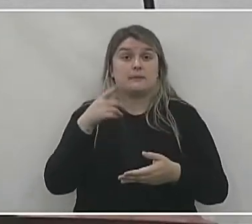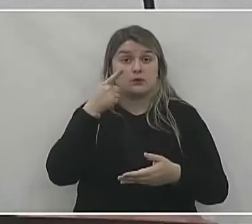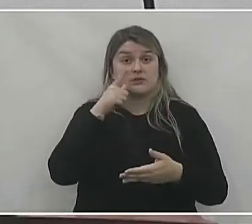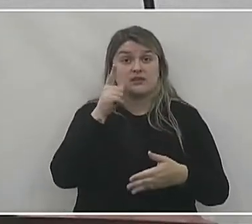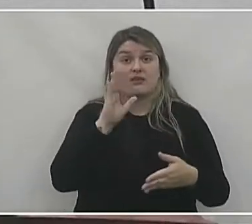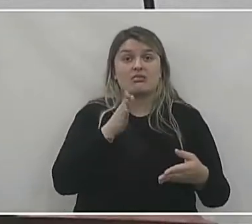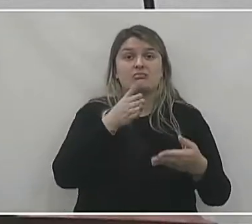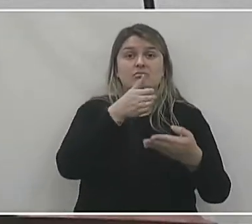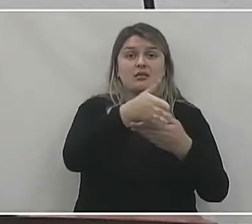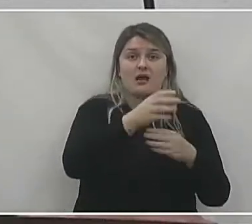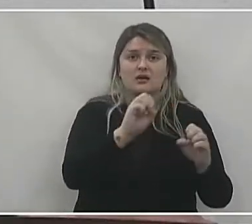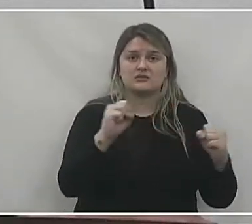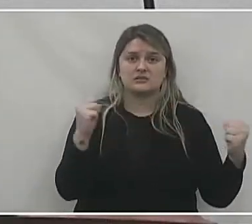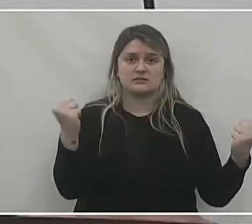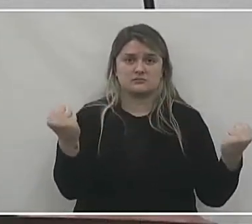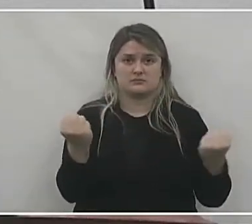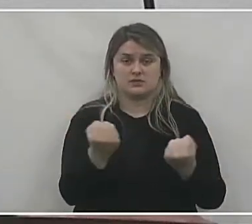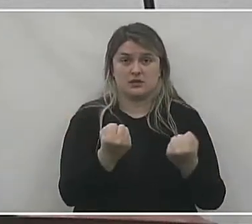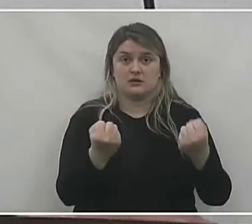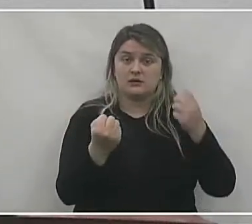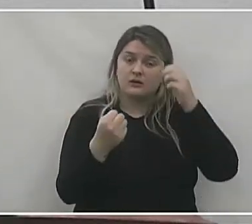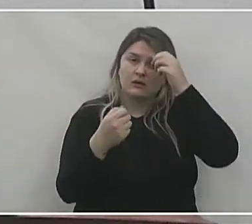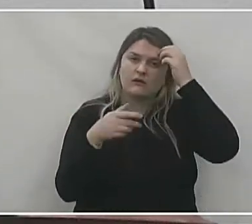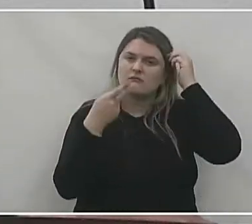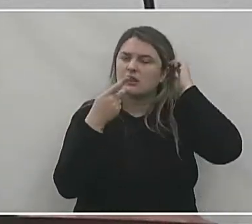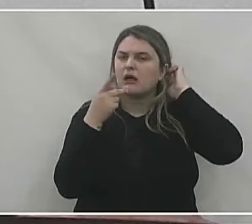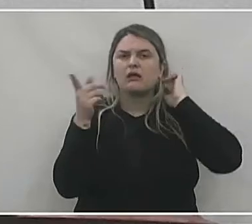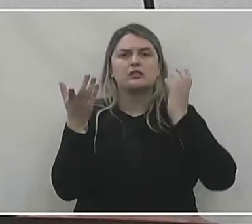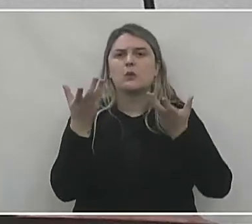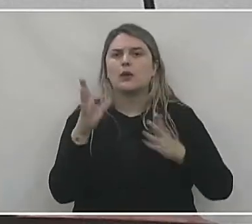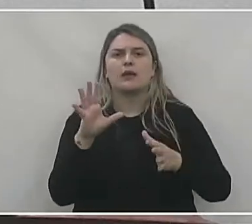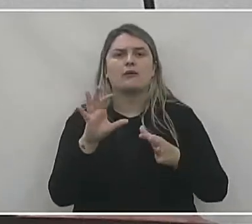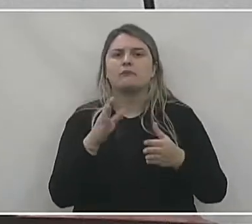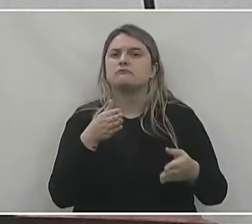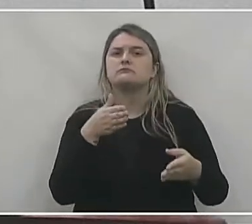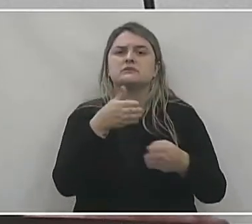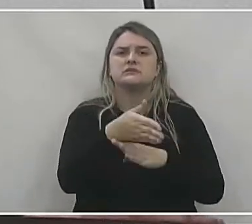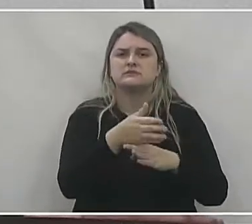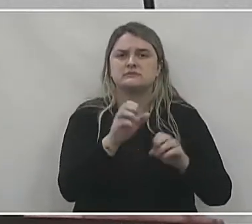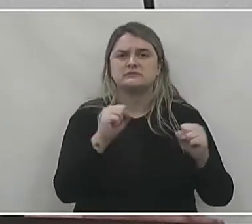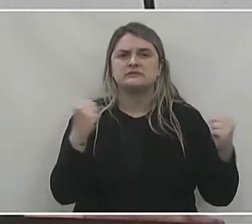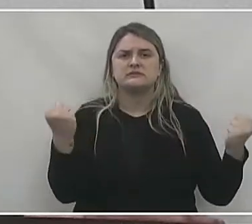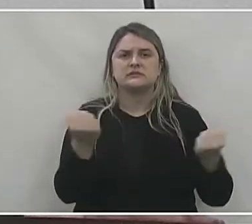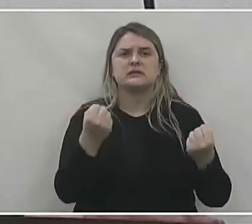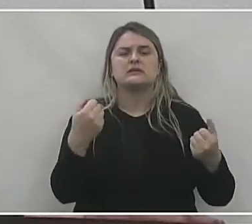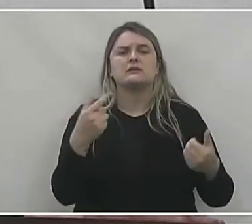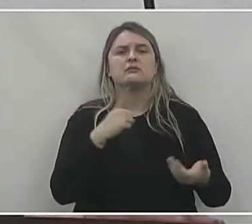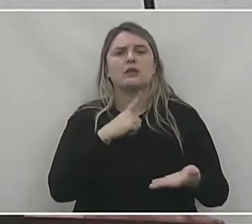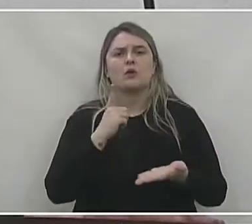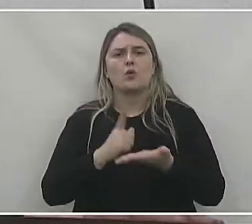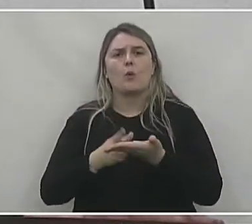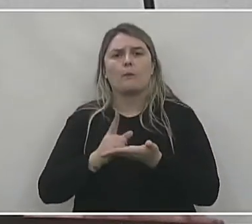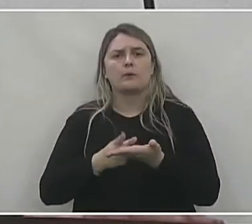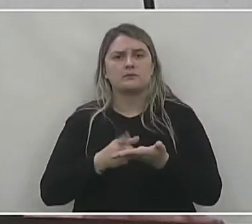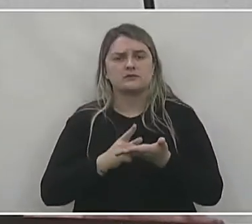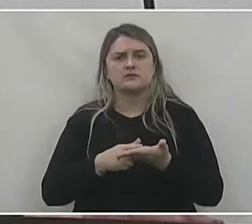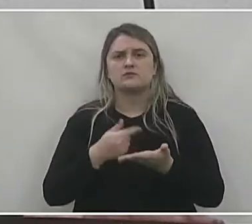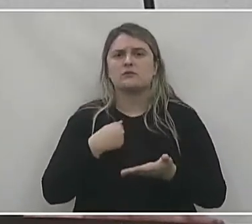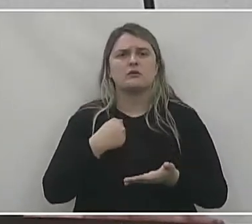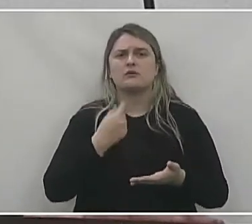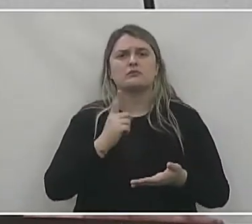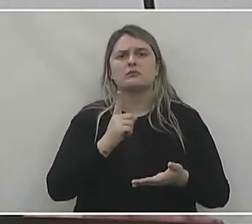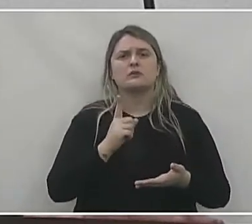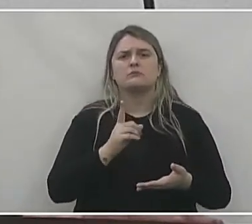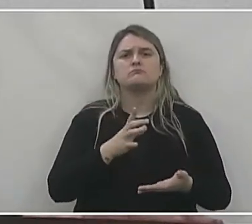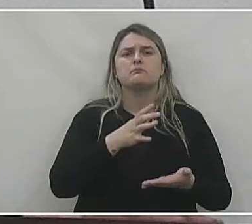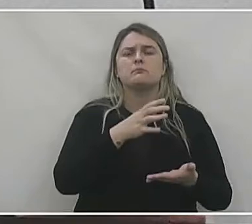a discordância de eu ser presidente que eles não queriam me deixar entrar na Assembleia, porque eles queriam um compromisso meu que eu não iria